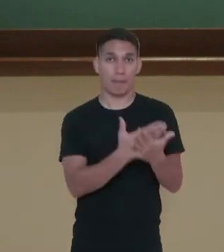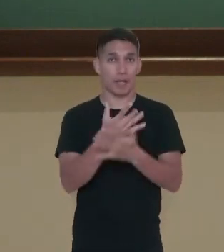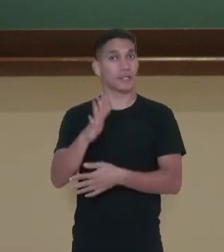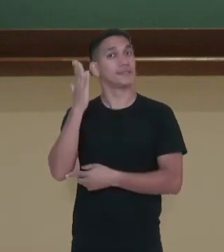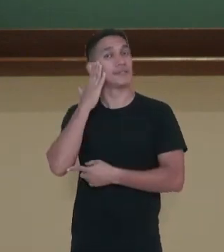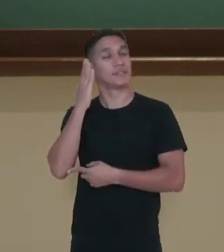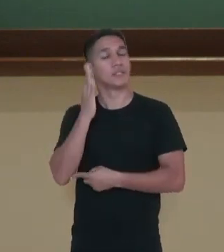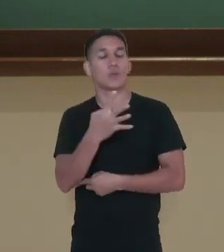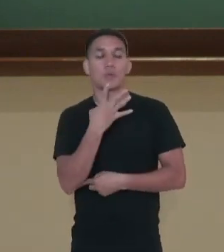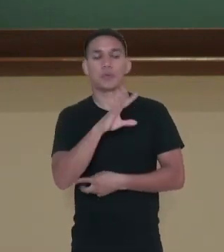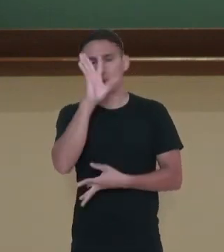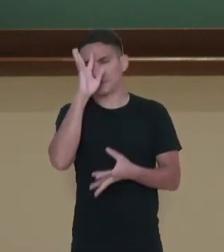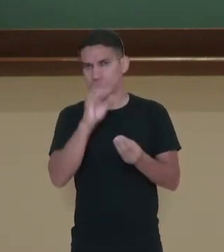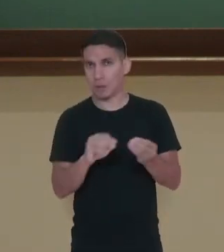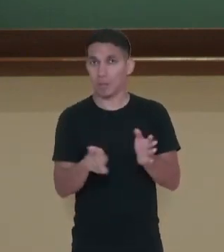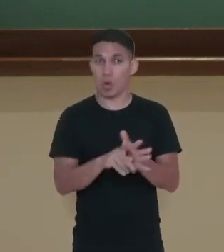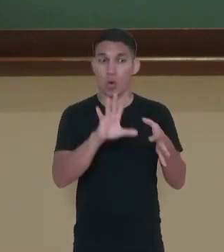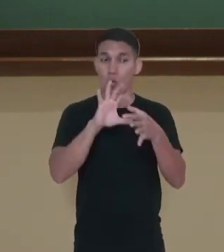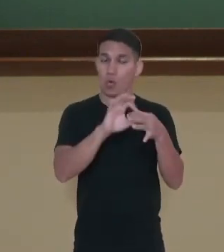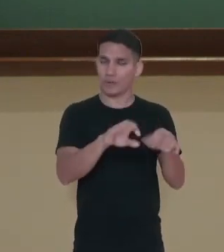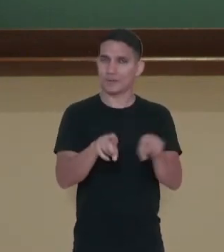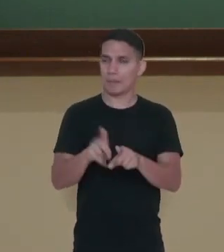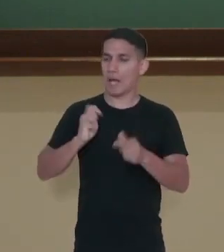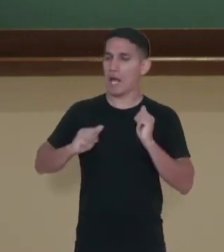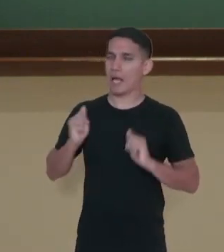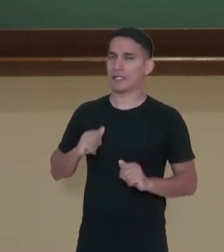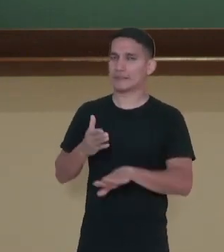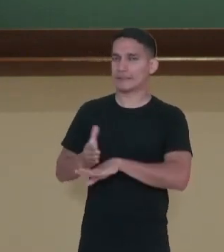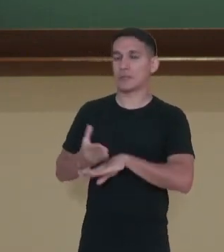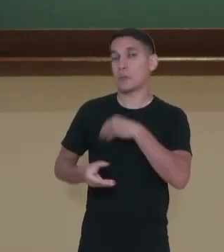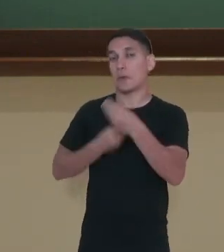compreendemos os contextos, artistas e práticas concernentes à